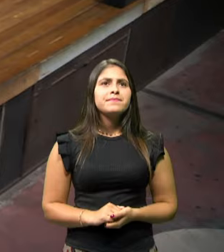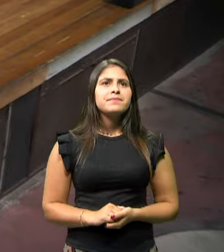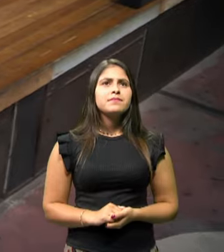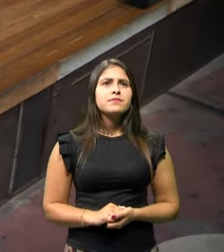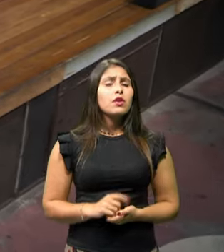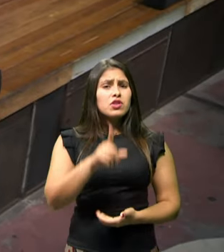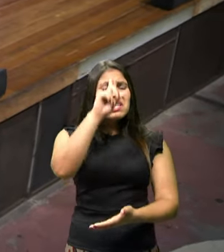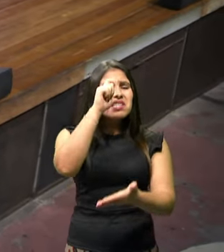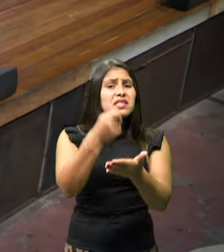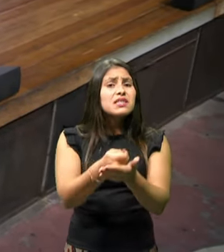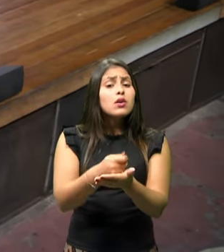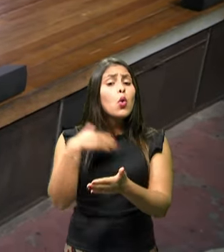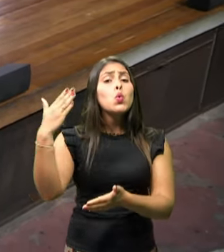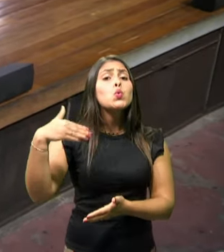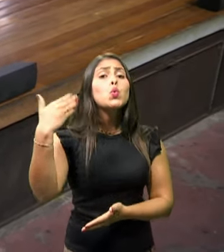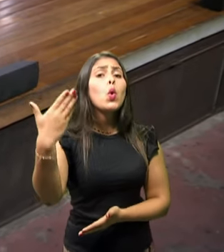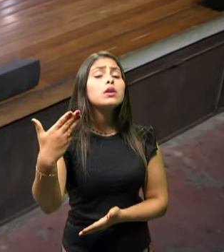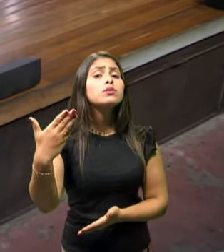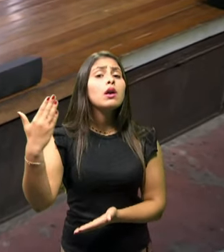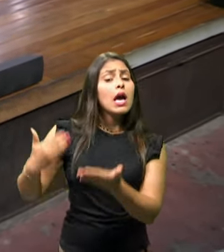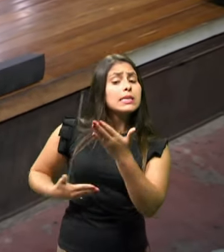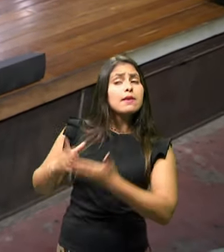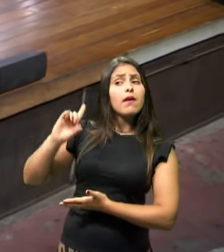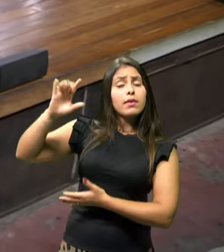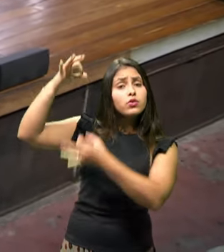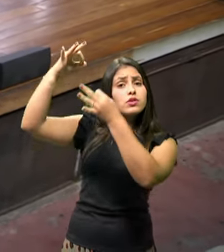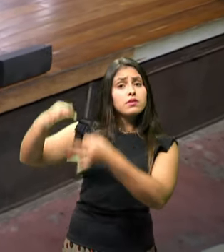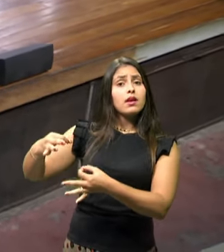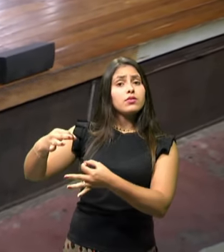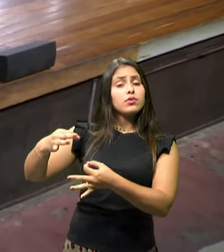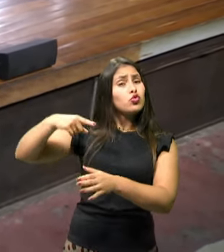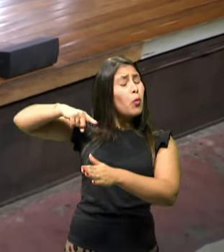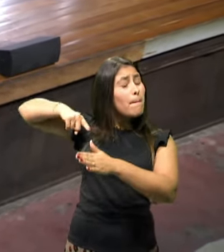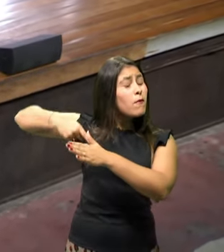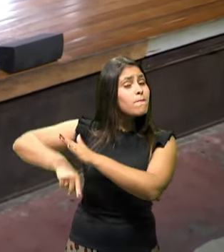Quando é que você vai tomar uma decisão de servir a Deus com inteireza?